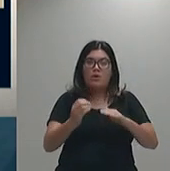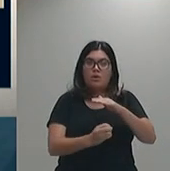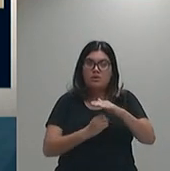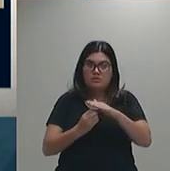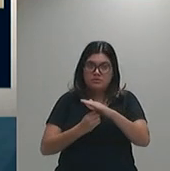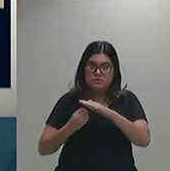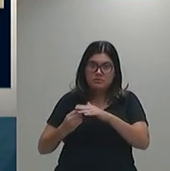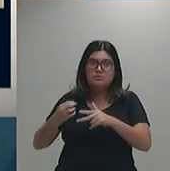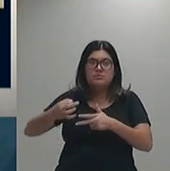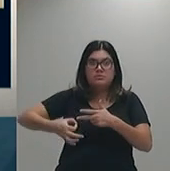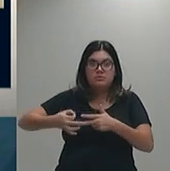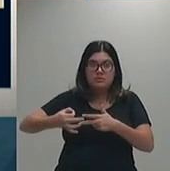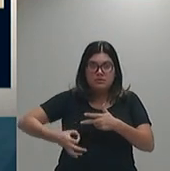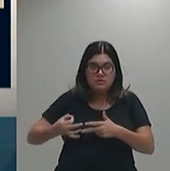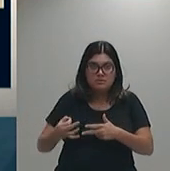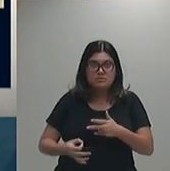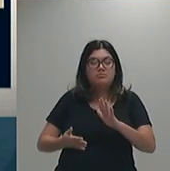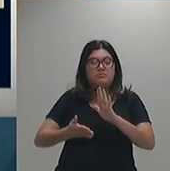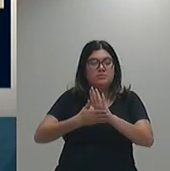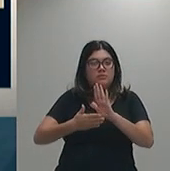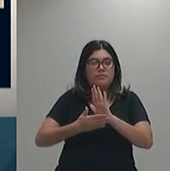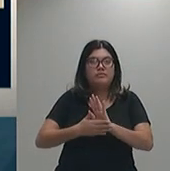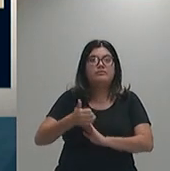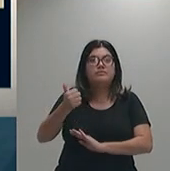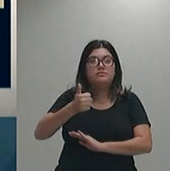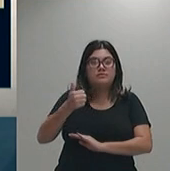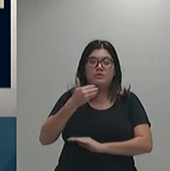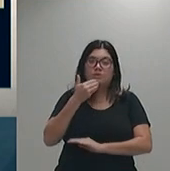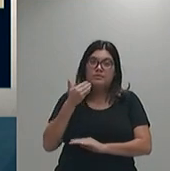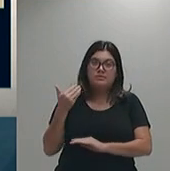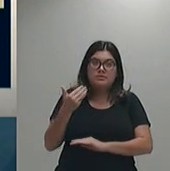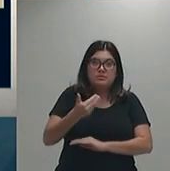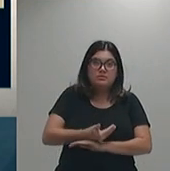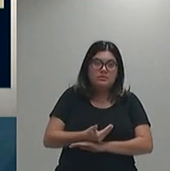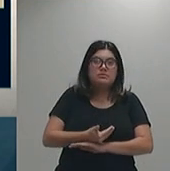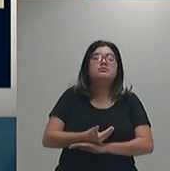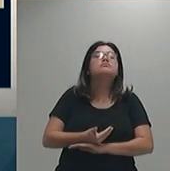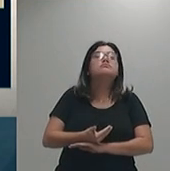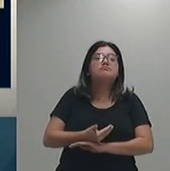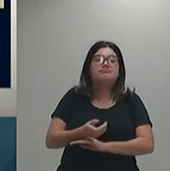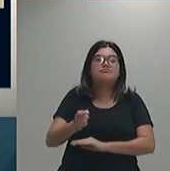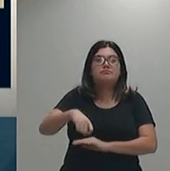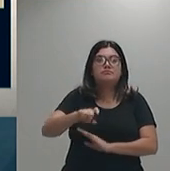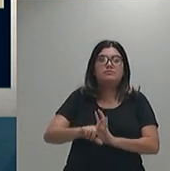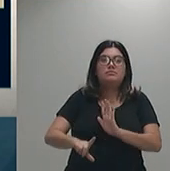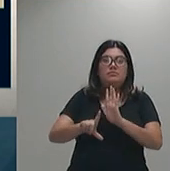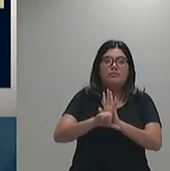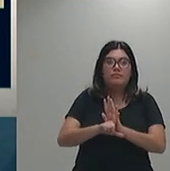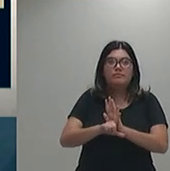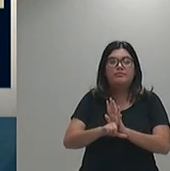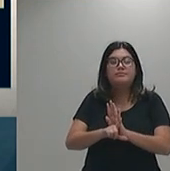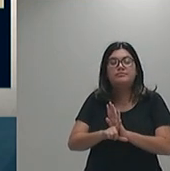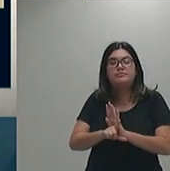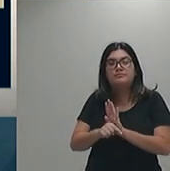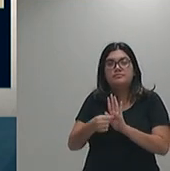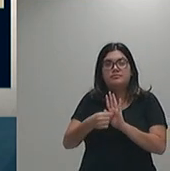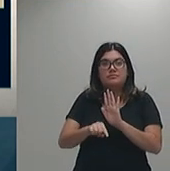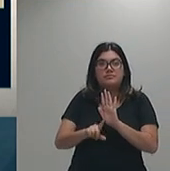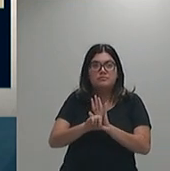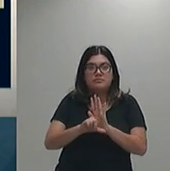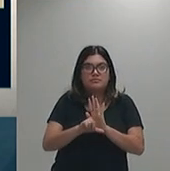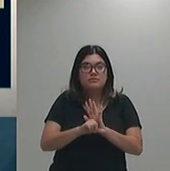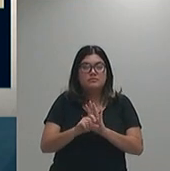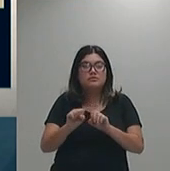Poder Judiciário a sua primeira demanda fosse para o pátio legitima e deslegitima sistema de